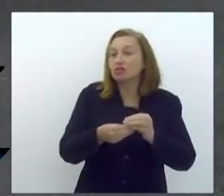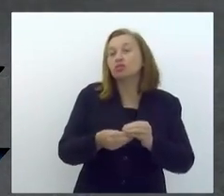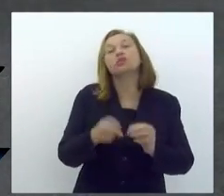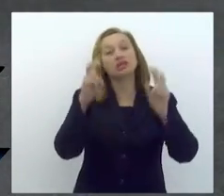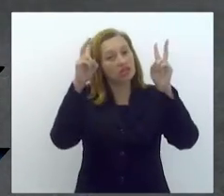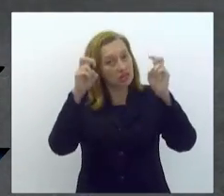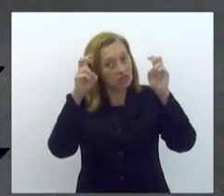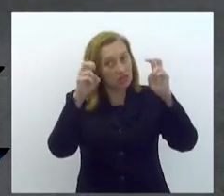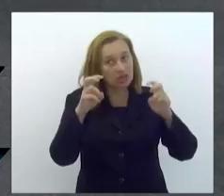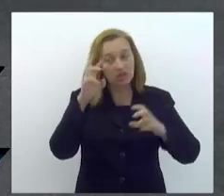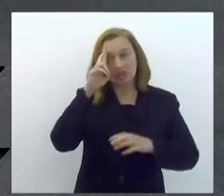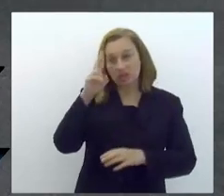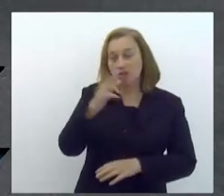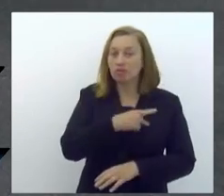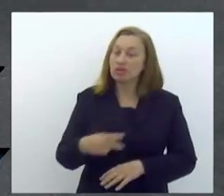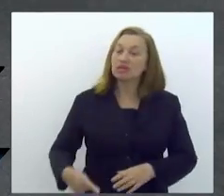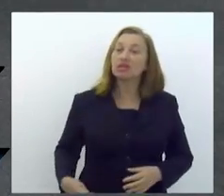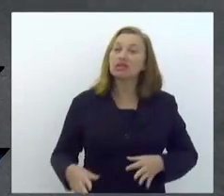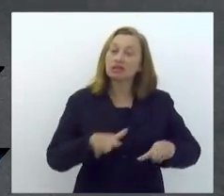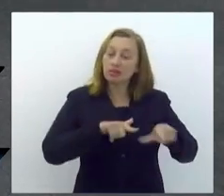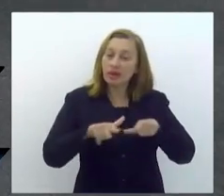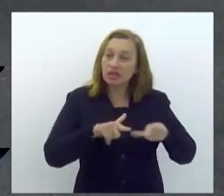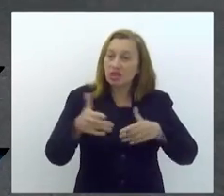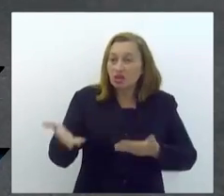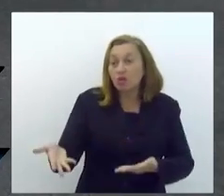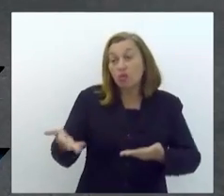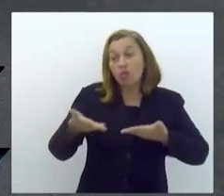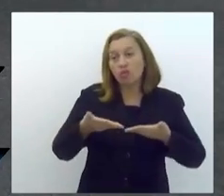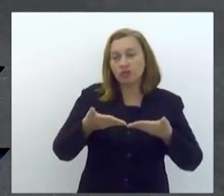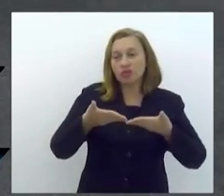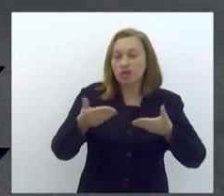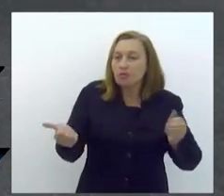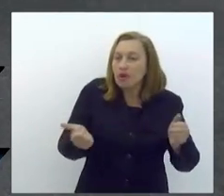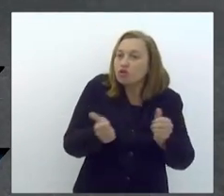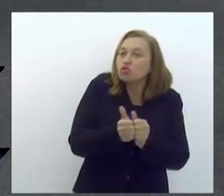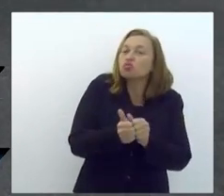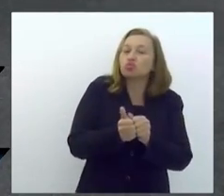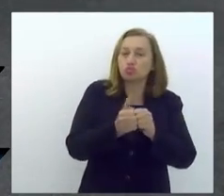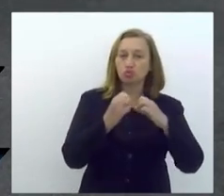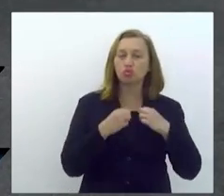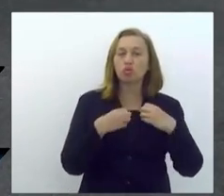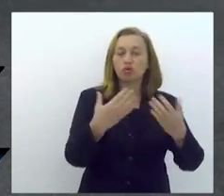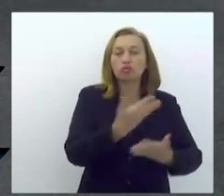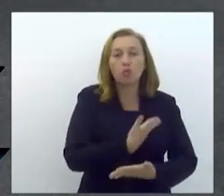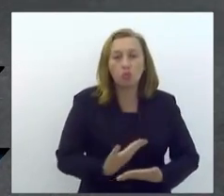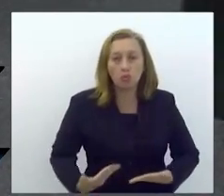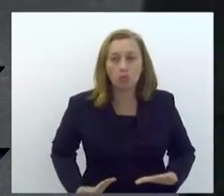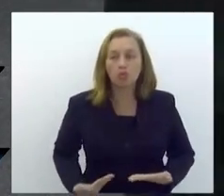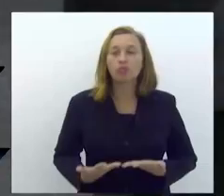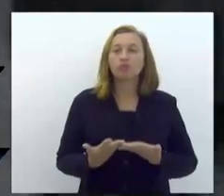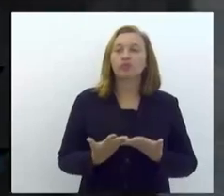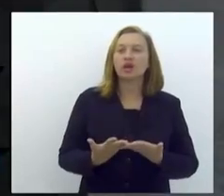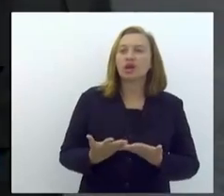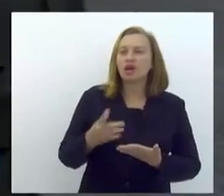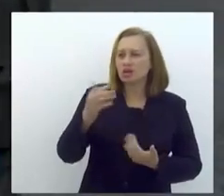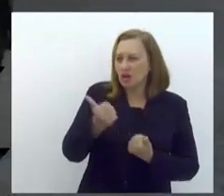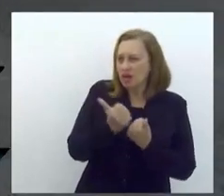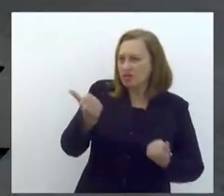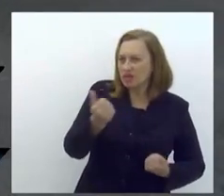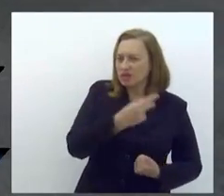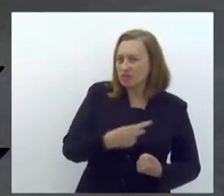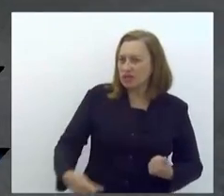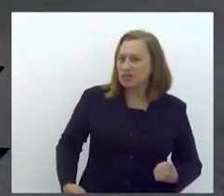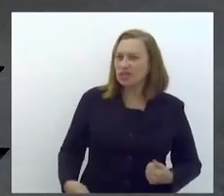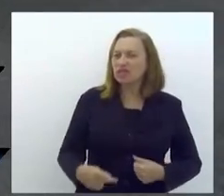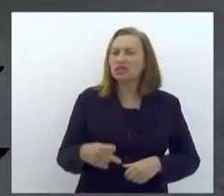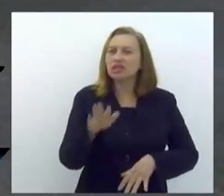que vossa excelência trabalharia Então chamá-la até para construirmos essa audiência eh vossa excelência vice-presidente né da